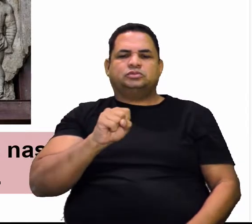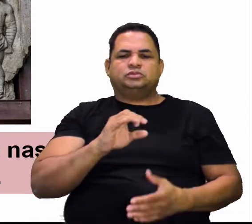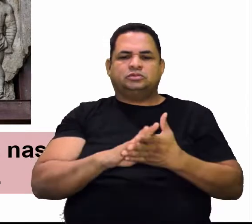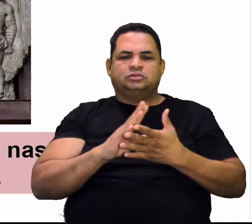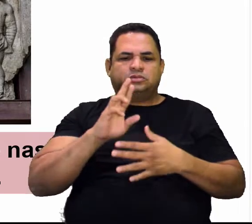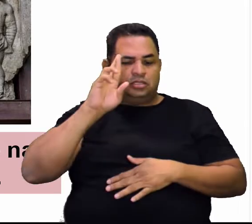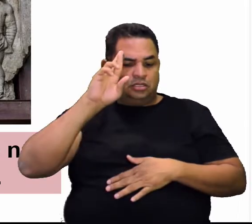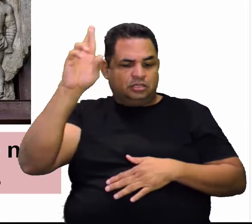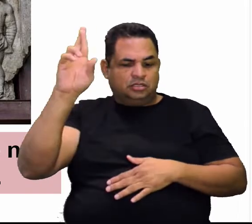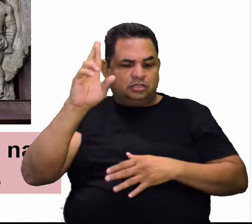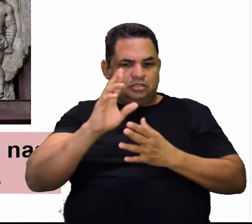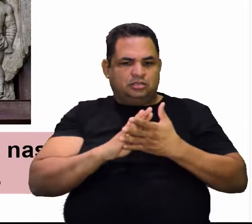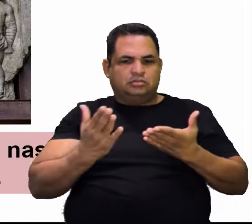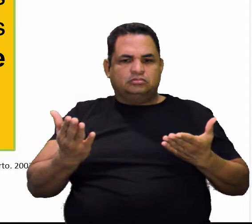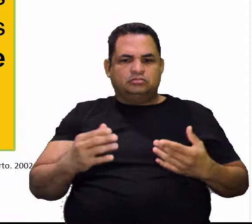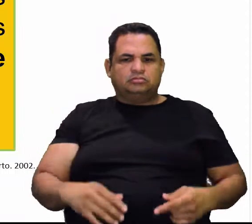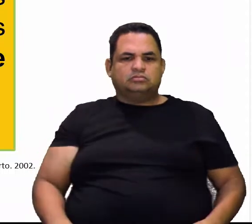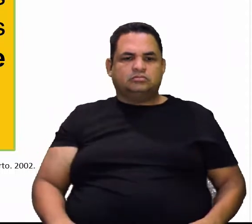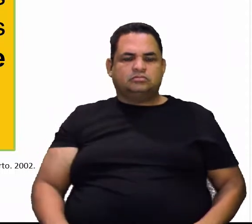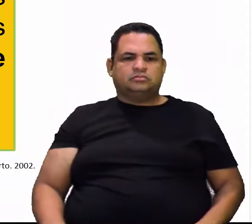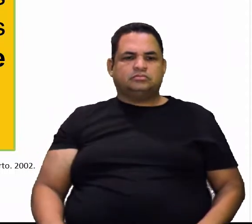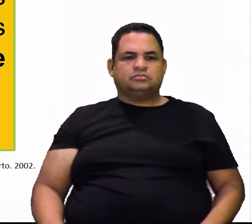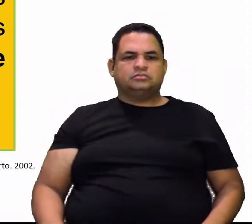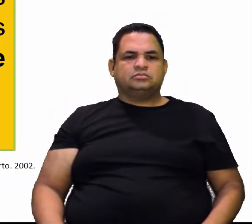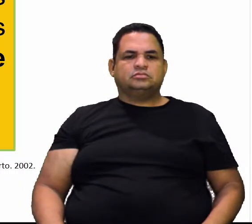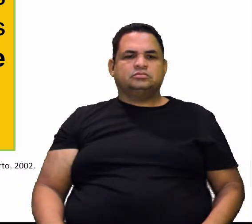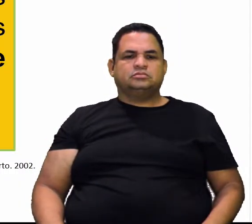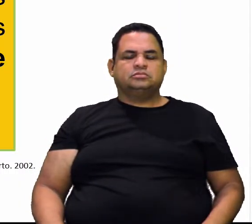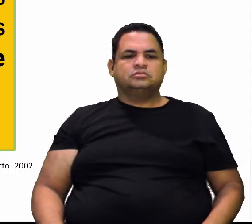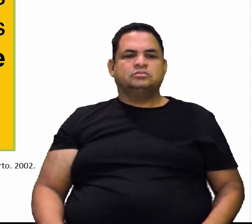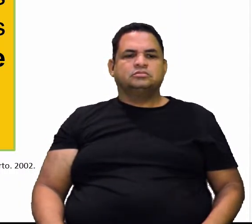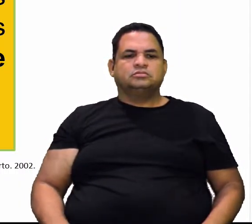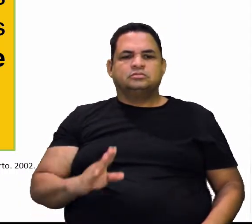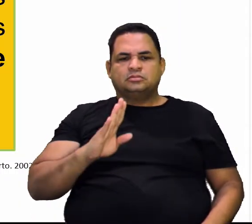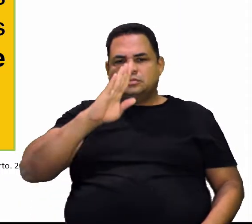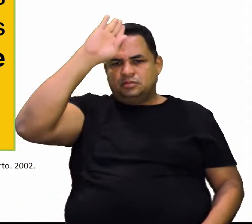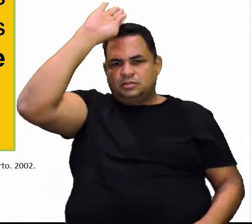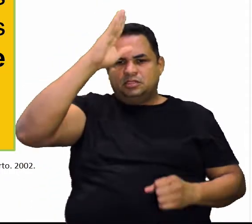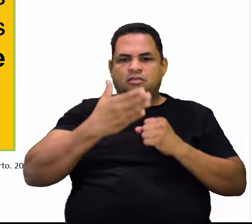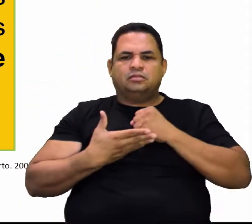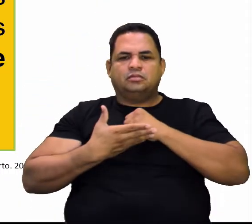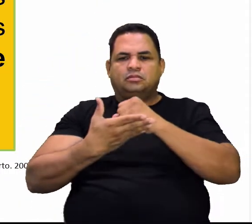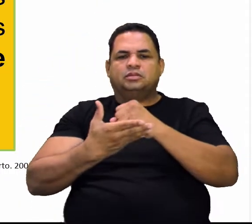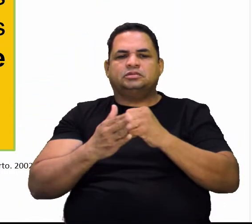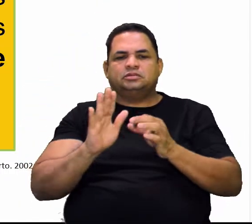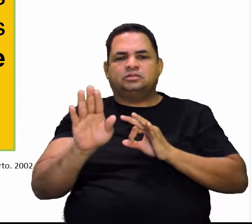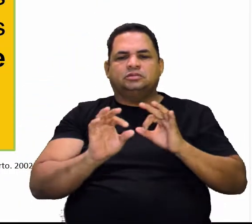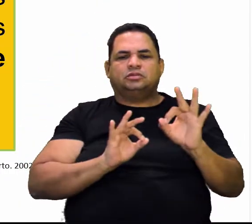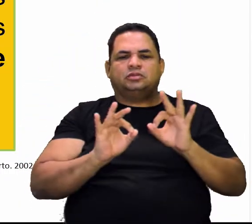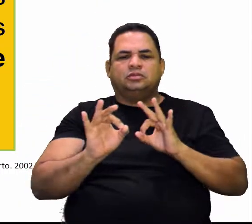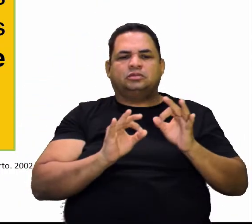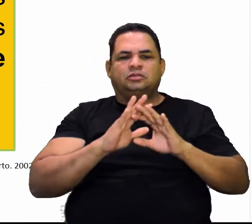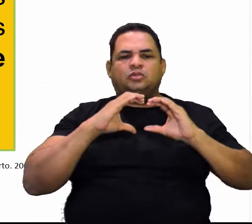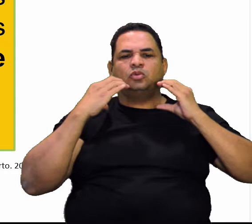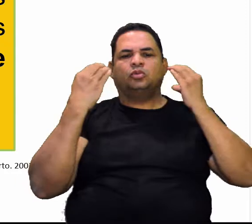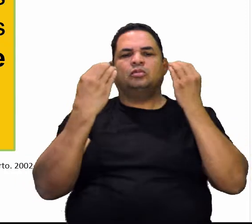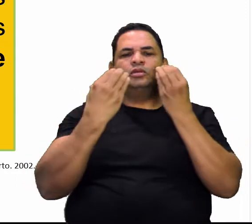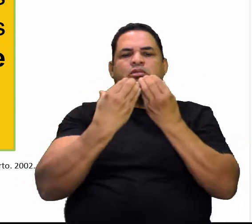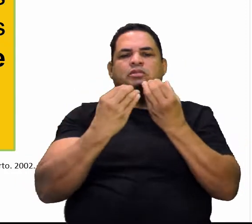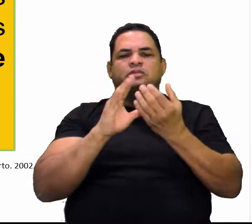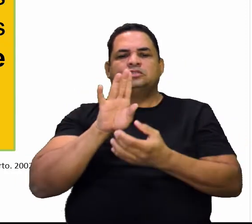liderar uma rebelião fortíssima. Roma baseava-se na organização em comunidades